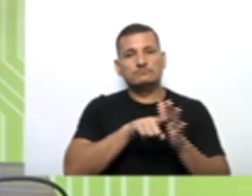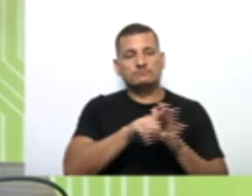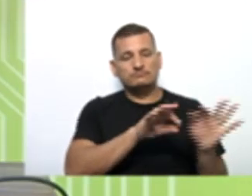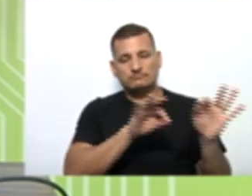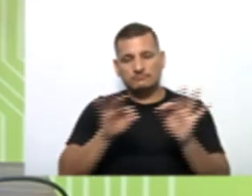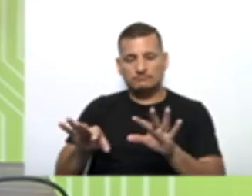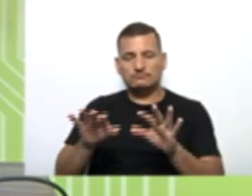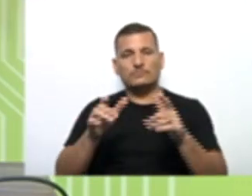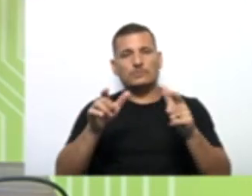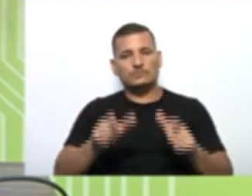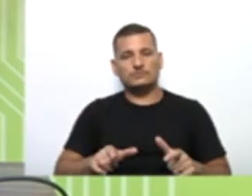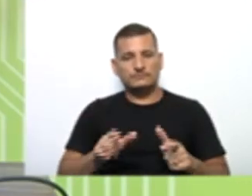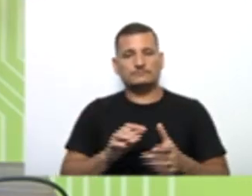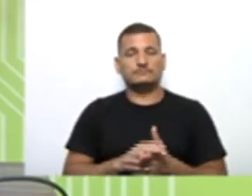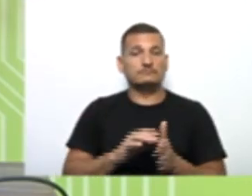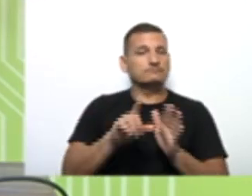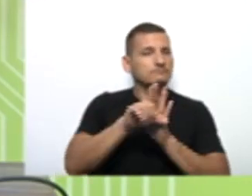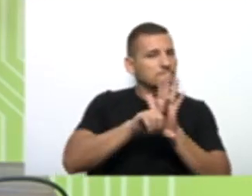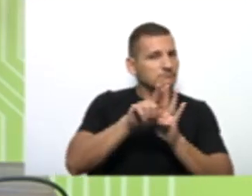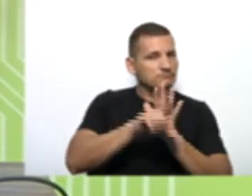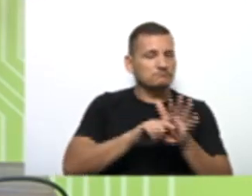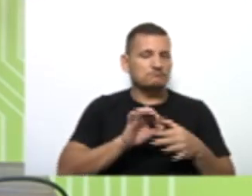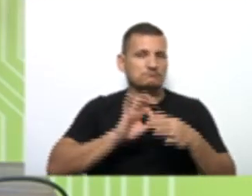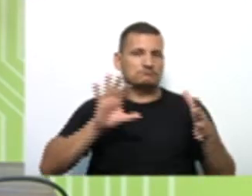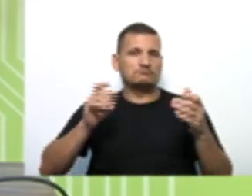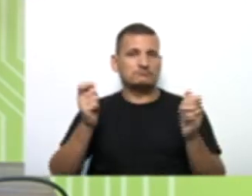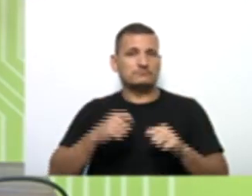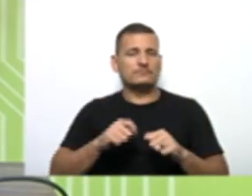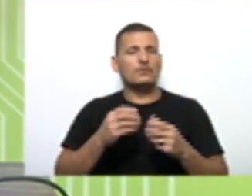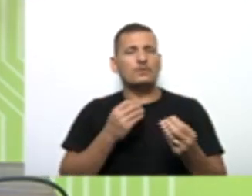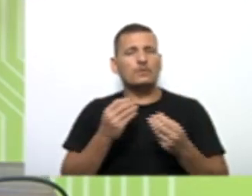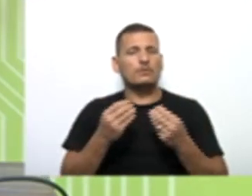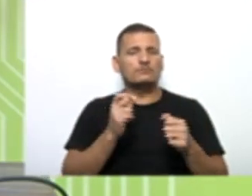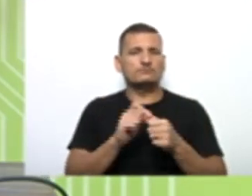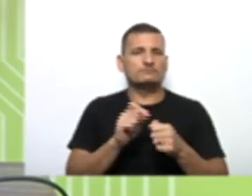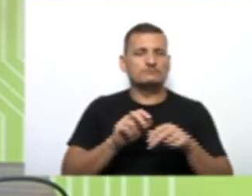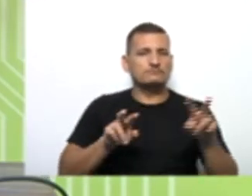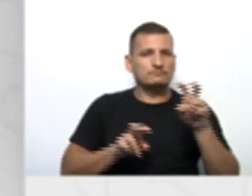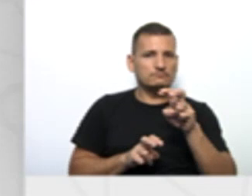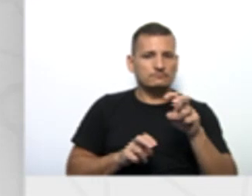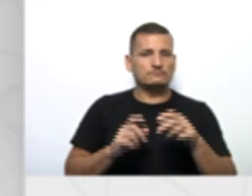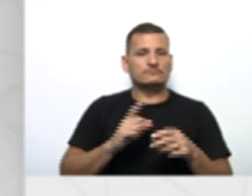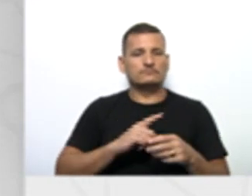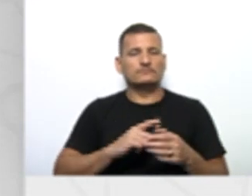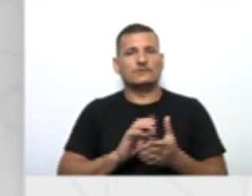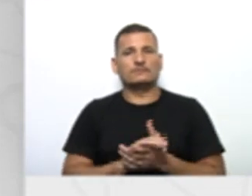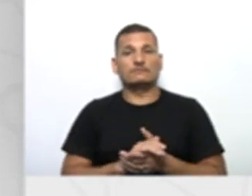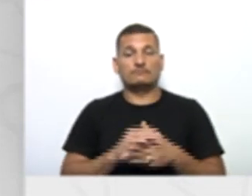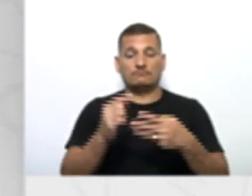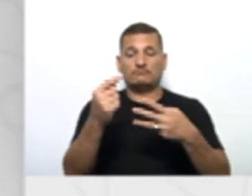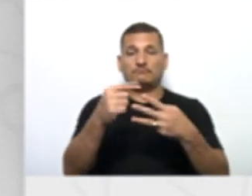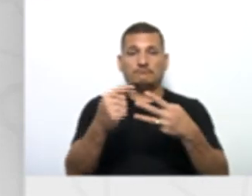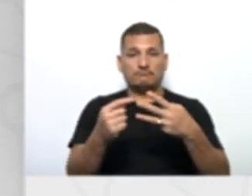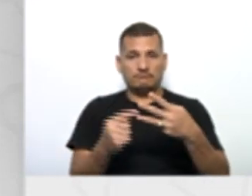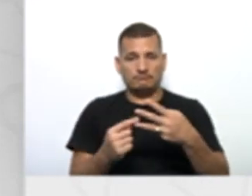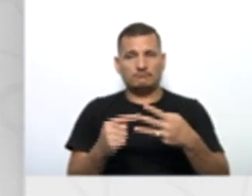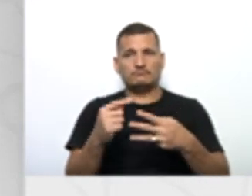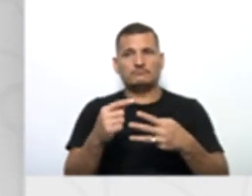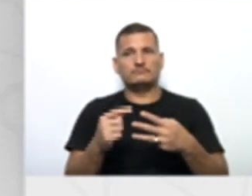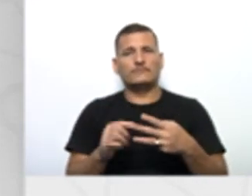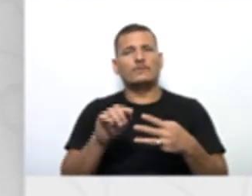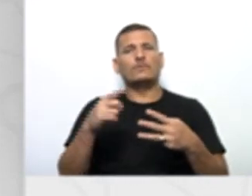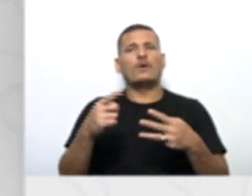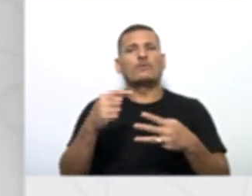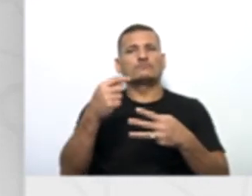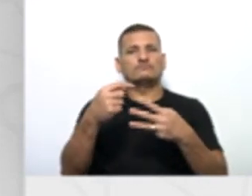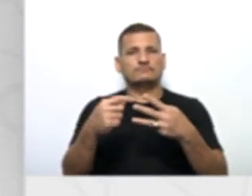citações. A legislação me permite isso. E como que eu faço citações? Existem três formas de fazer a citação de um documento. Quais são as